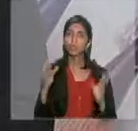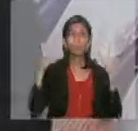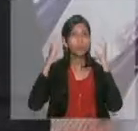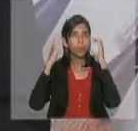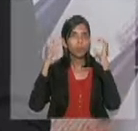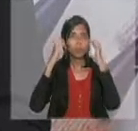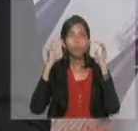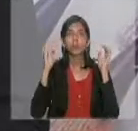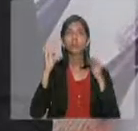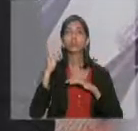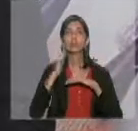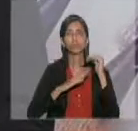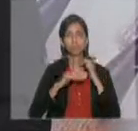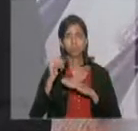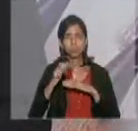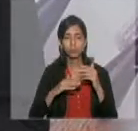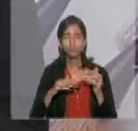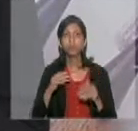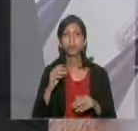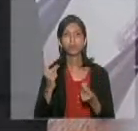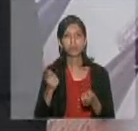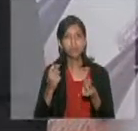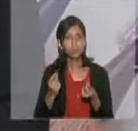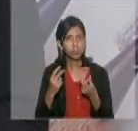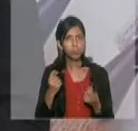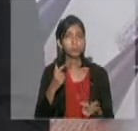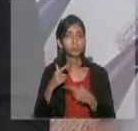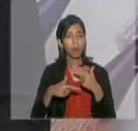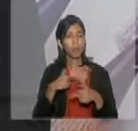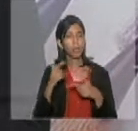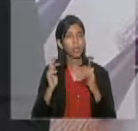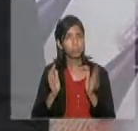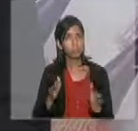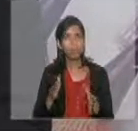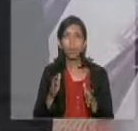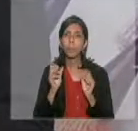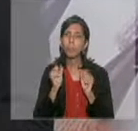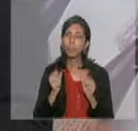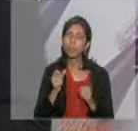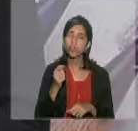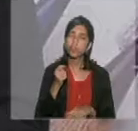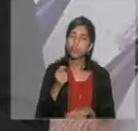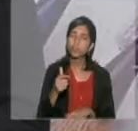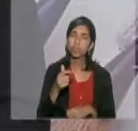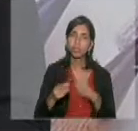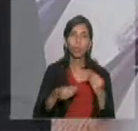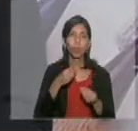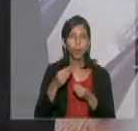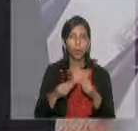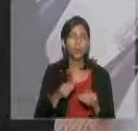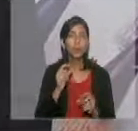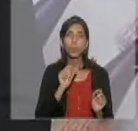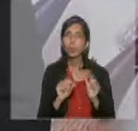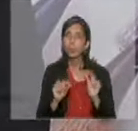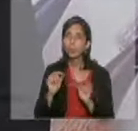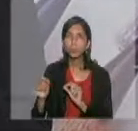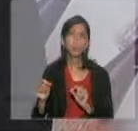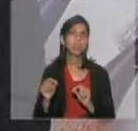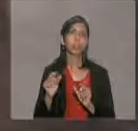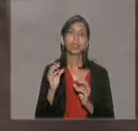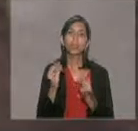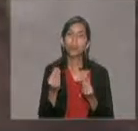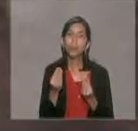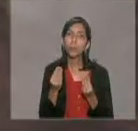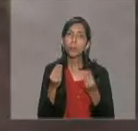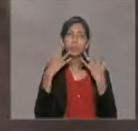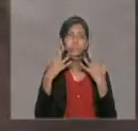como fonoaudióloga, é uma profissional que está muito tempo trabalhando com isso, eu acho que você pode dar uma dica para a gente do que é isso, como